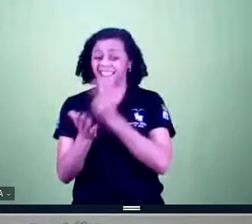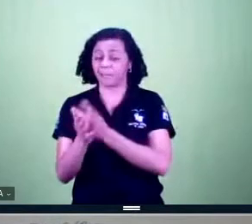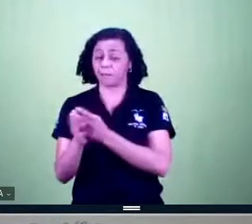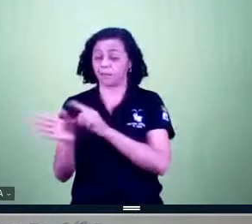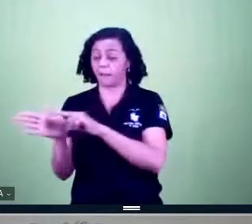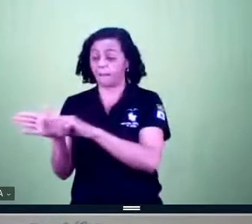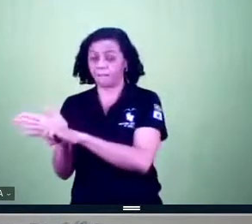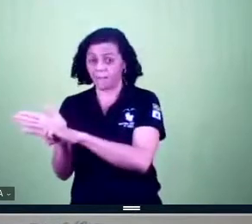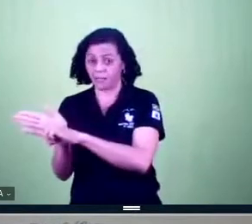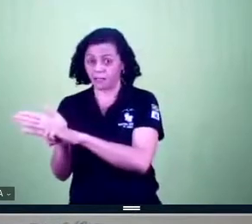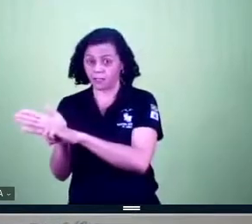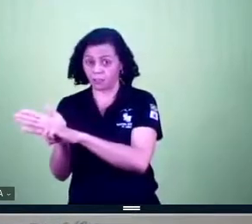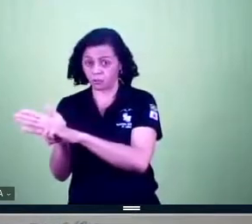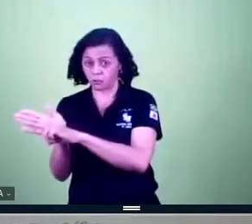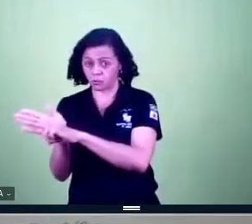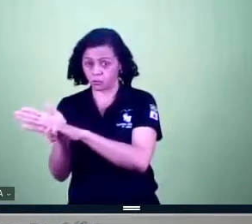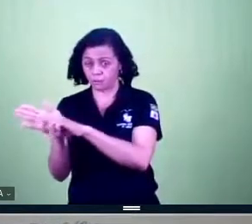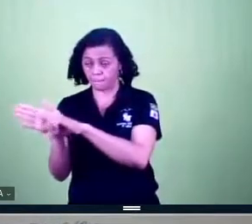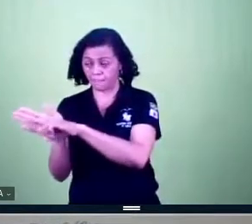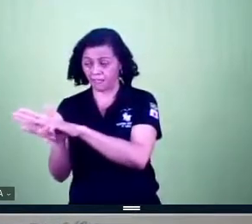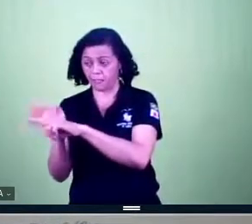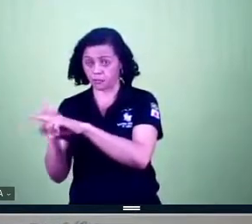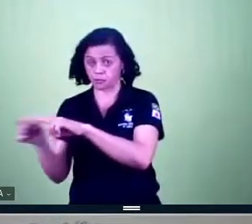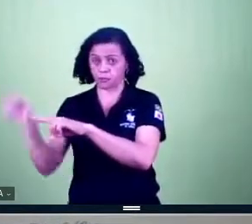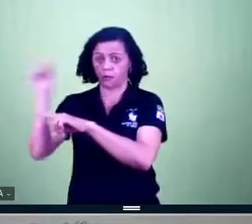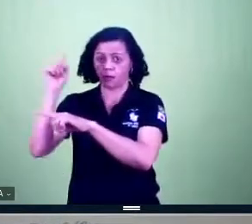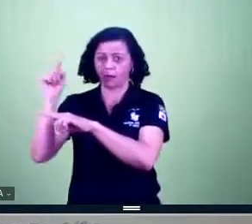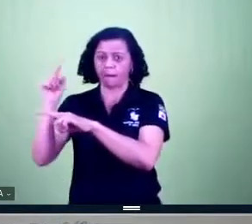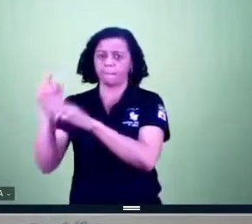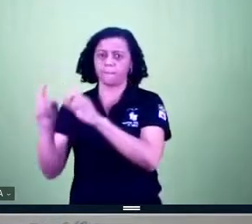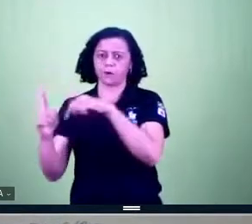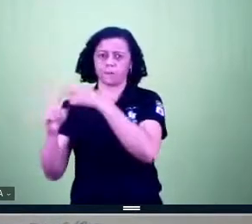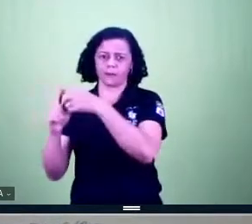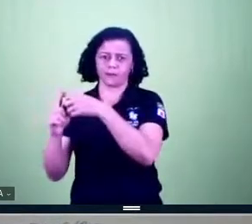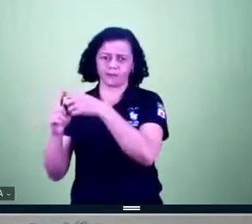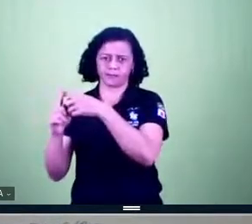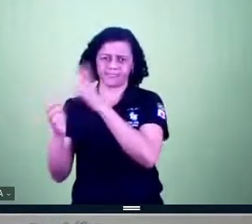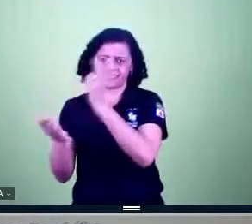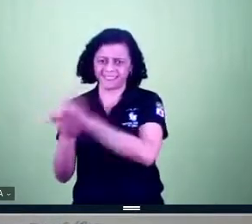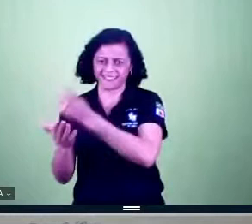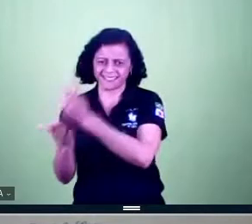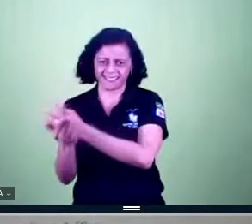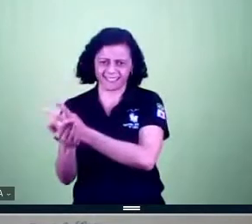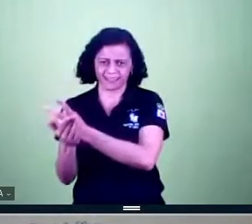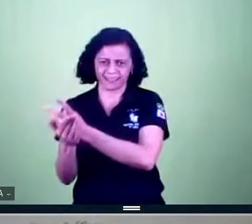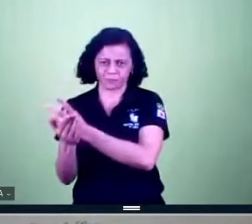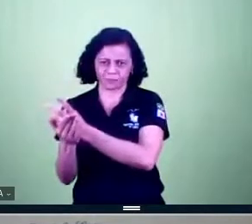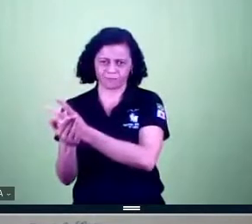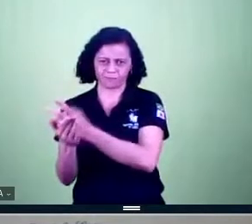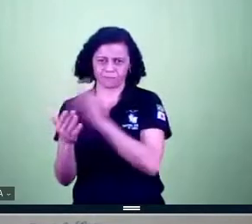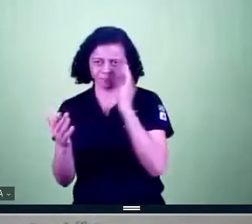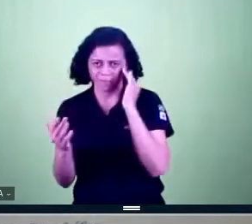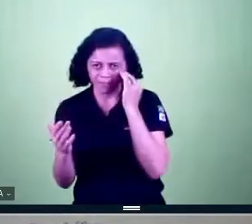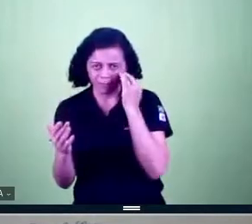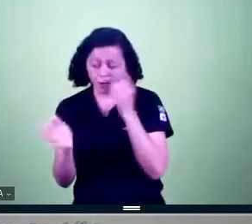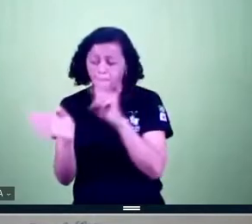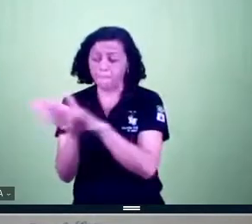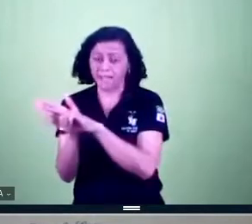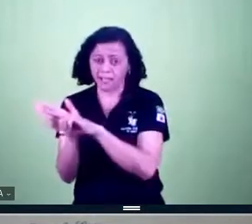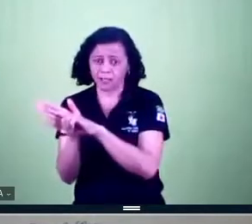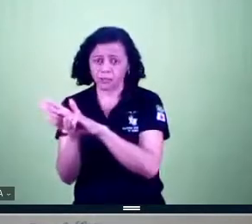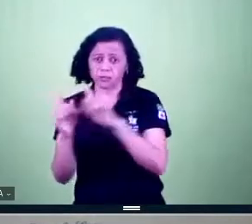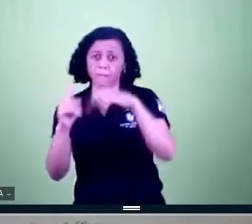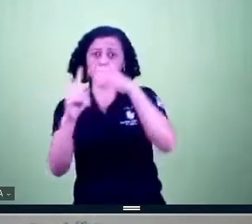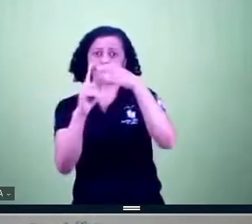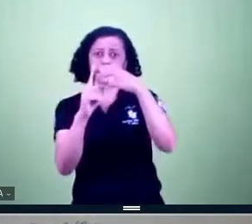menos para o mais, menos para o mais, menos para o mais, menos para o mais. Mas onde é que eu sei onde que é mais e